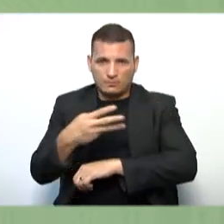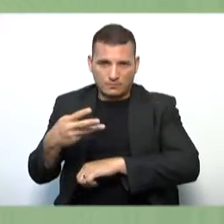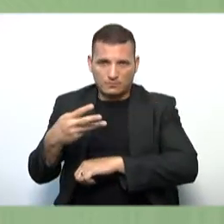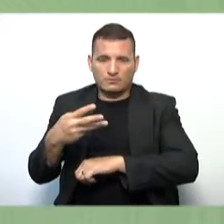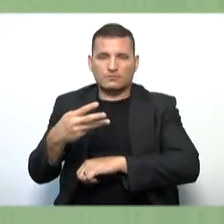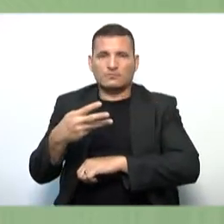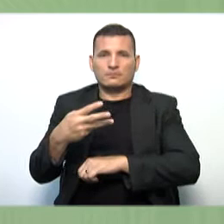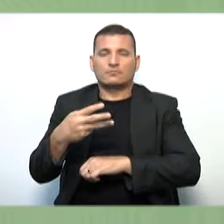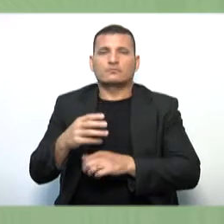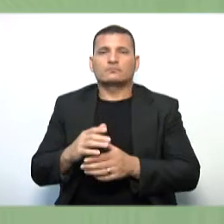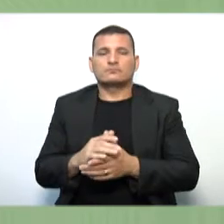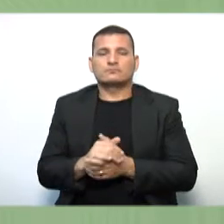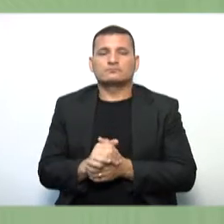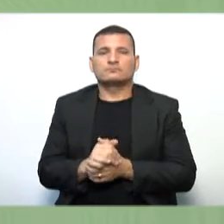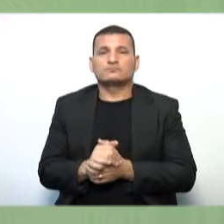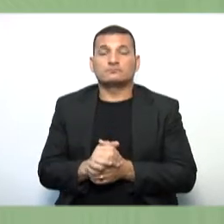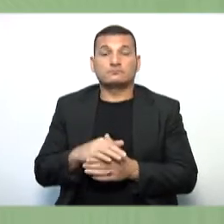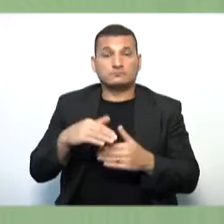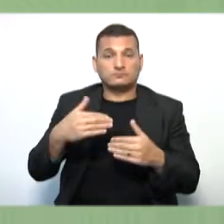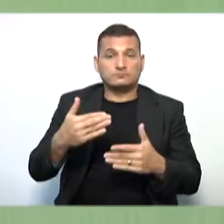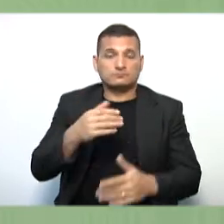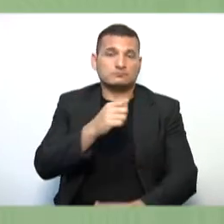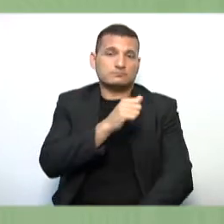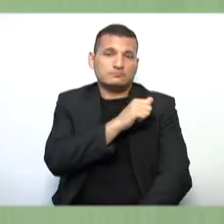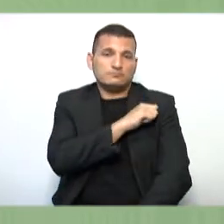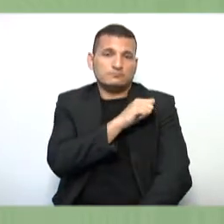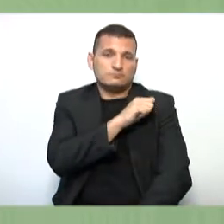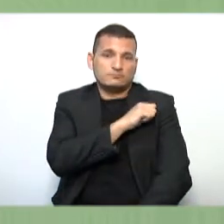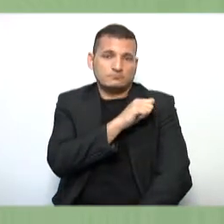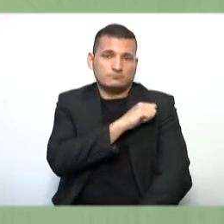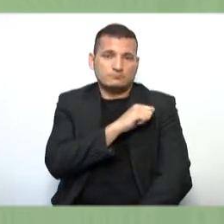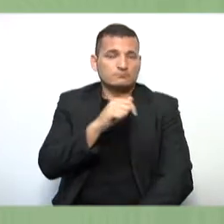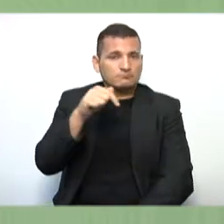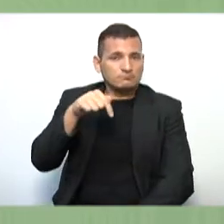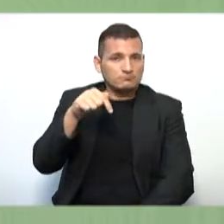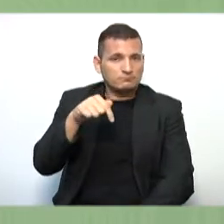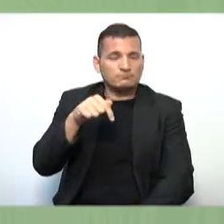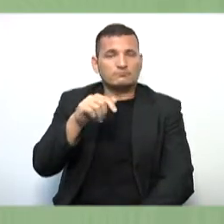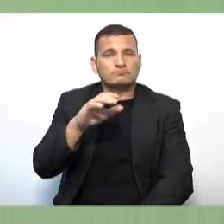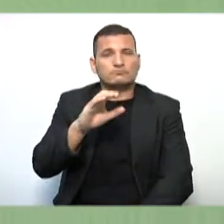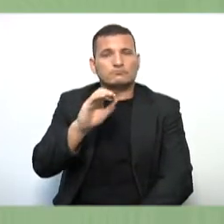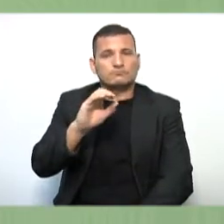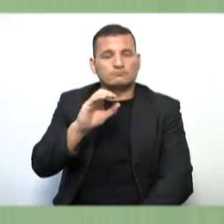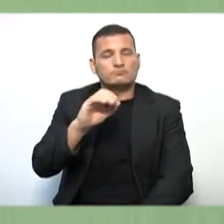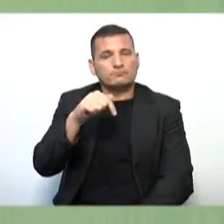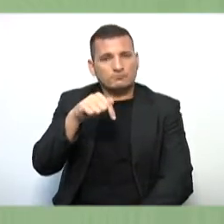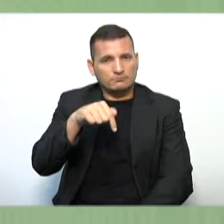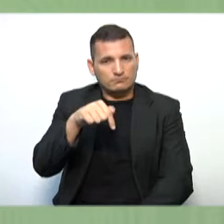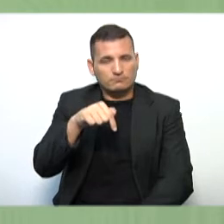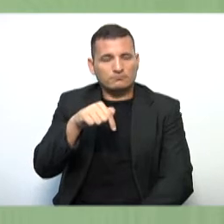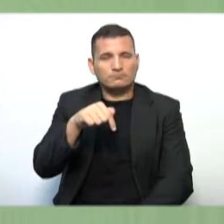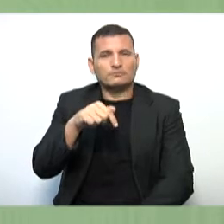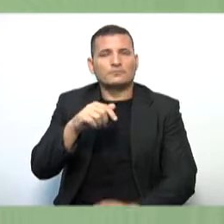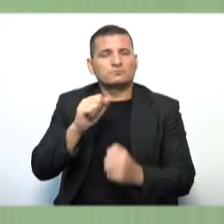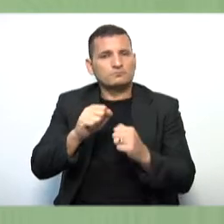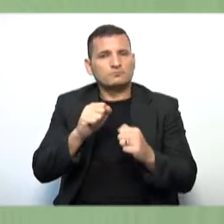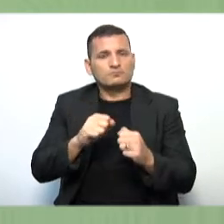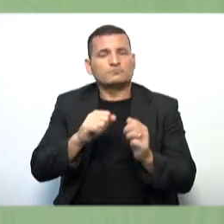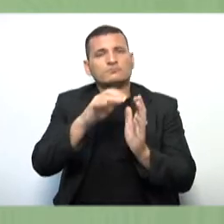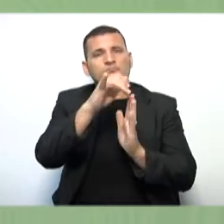Inclusive, os alunos nossos, né, professor, eles podem baixar algumas versões de sistemas operacionais